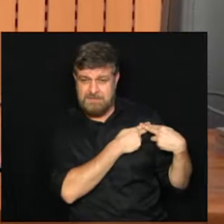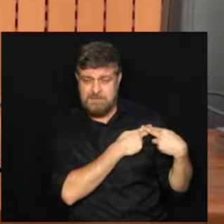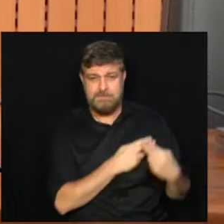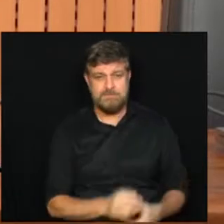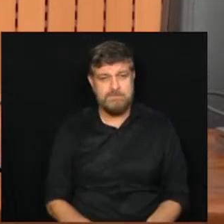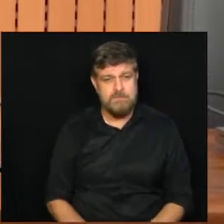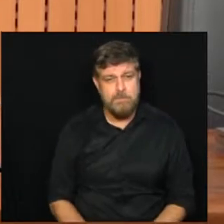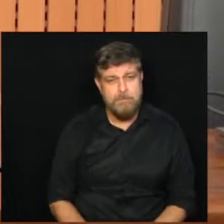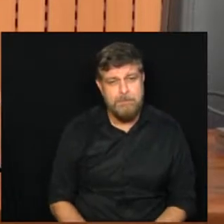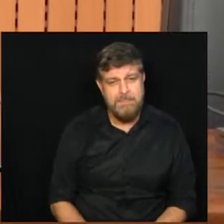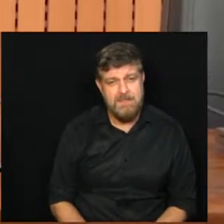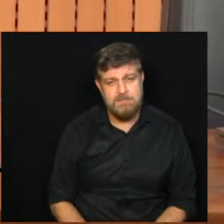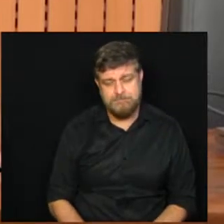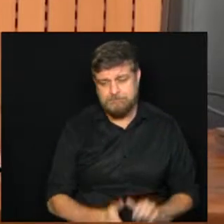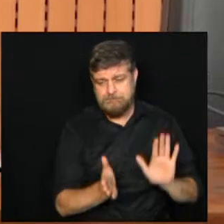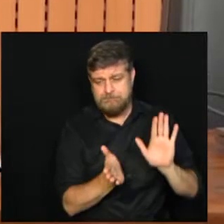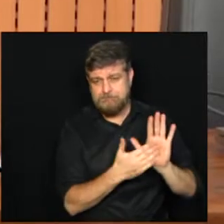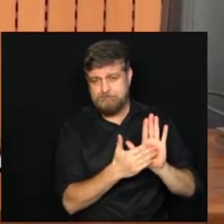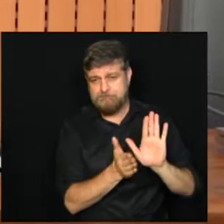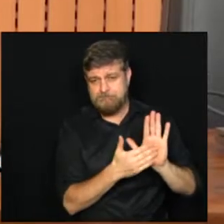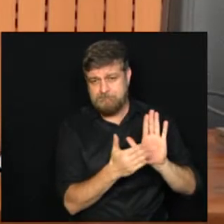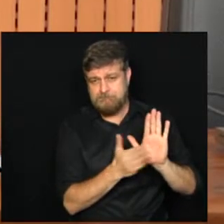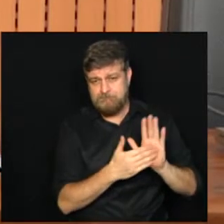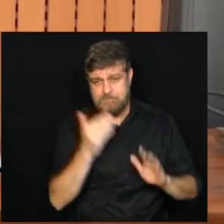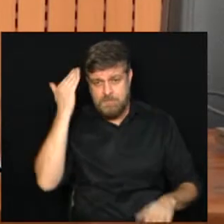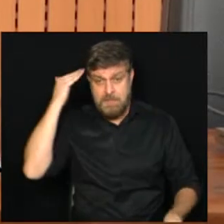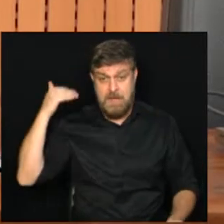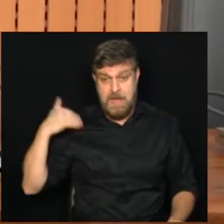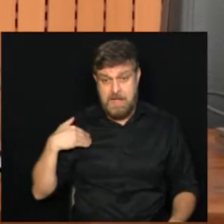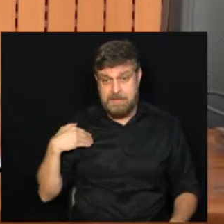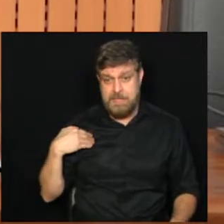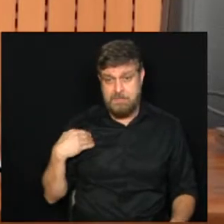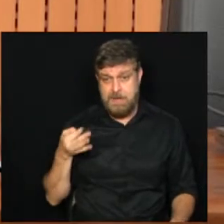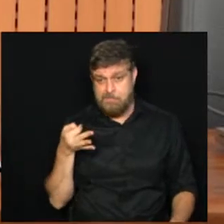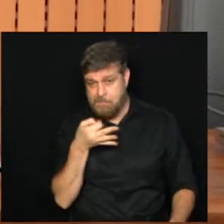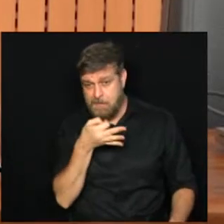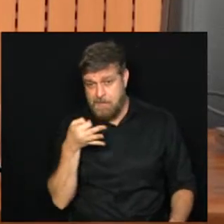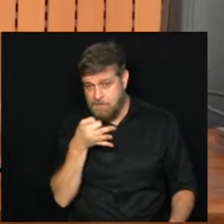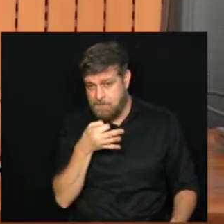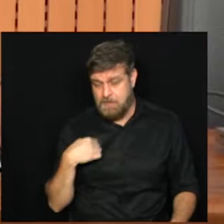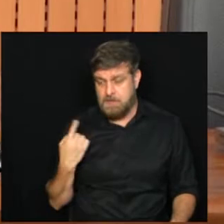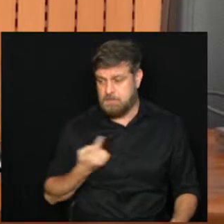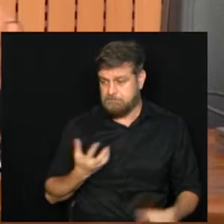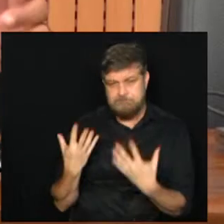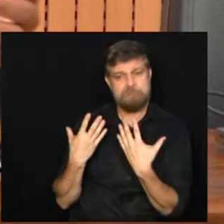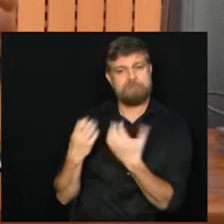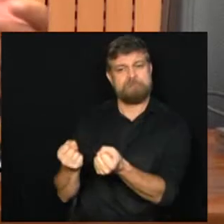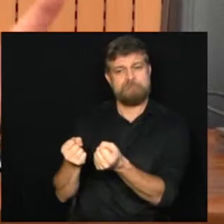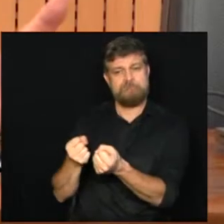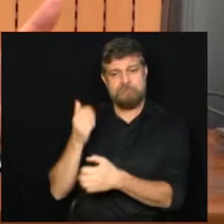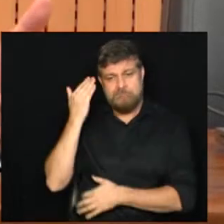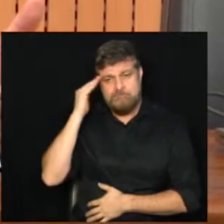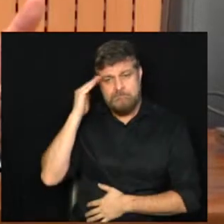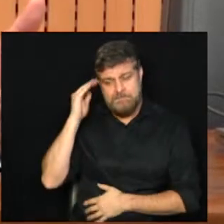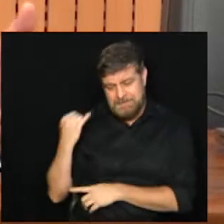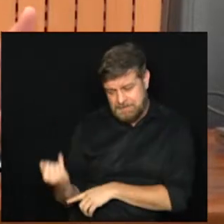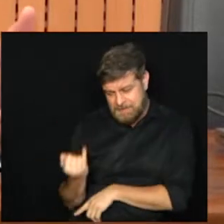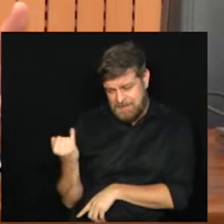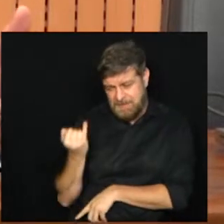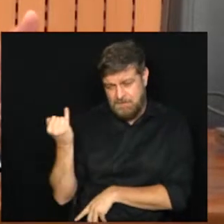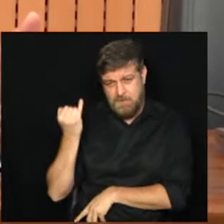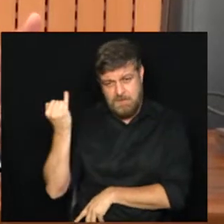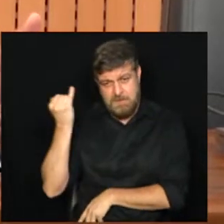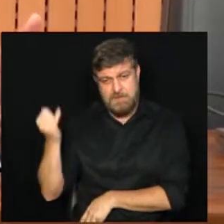das propostas que a vereadora Débora Palermo nos fez, de pronto a gente já entendeu que é importante, sem dúvida nenhuma,